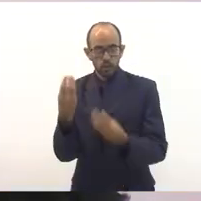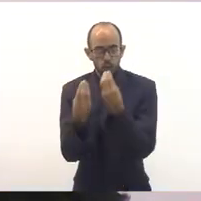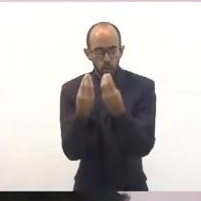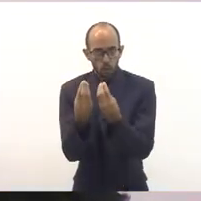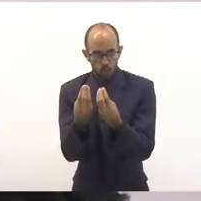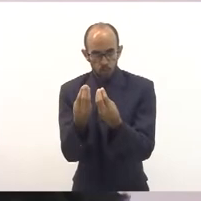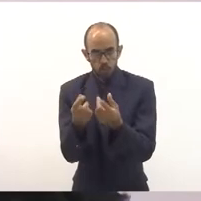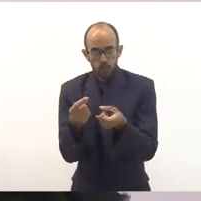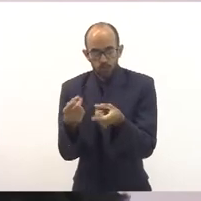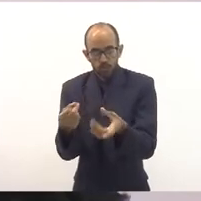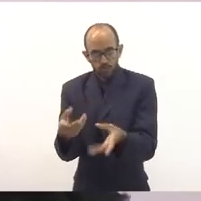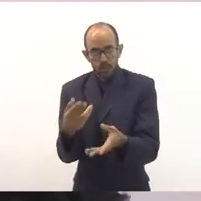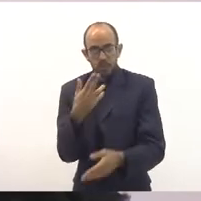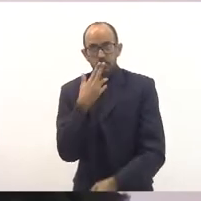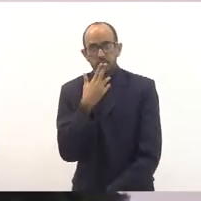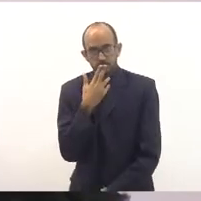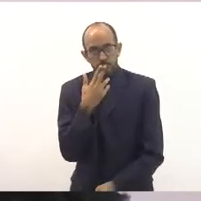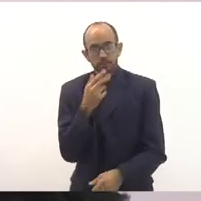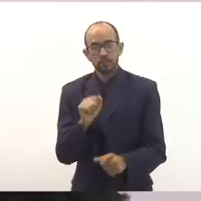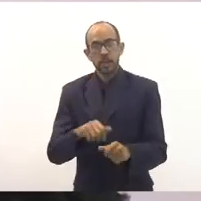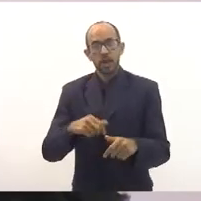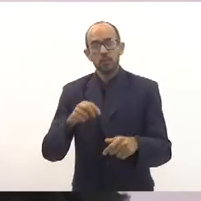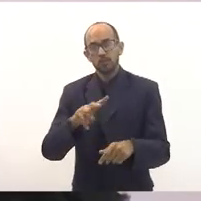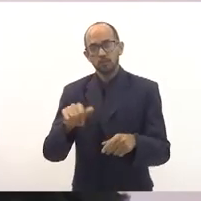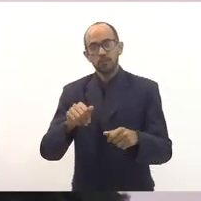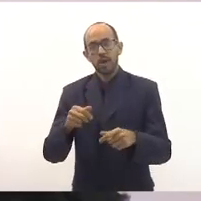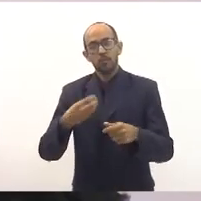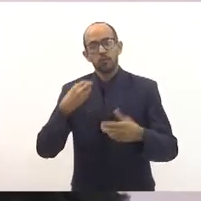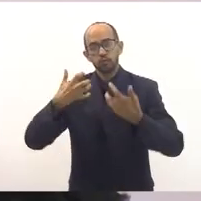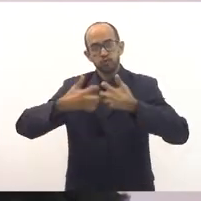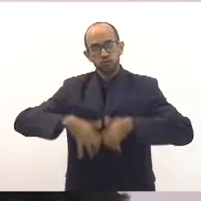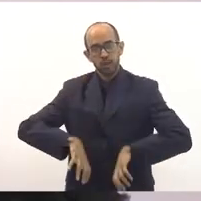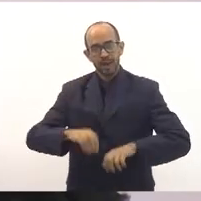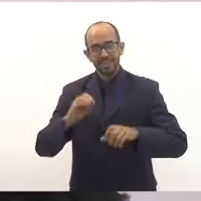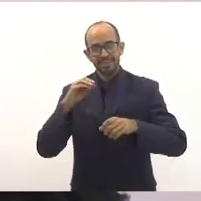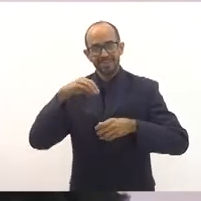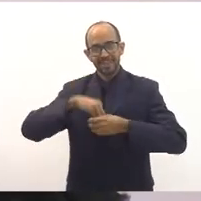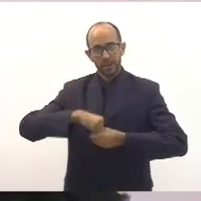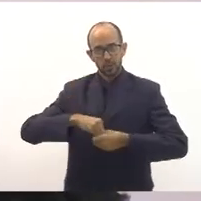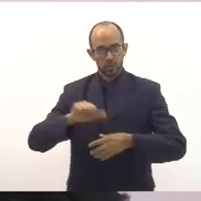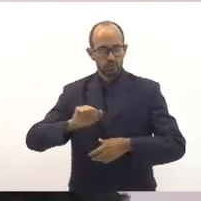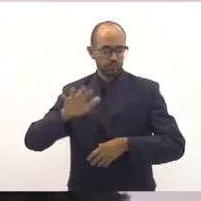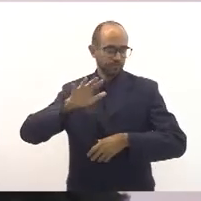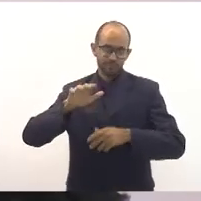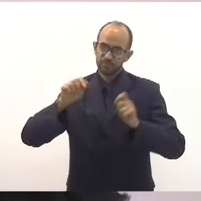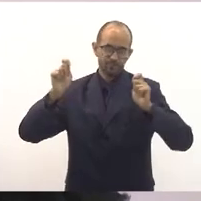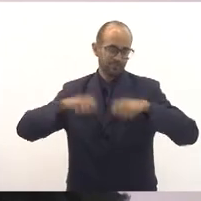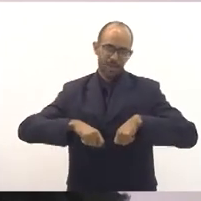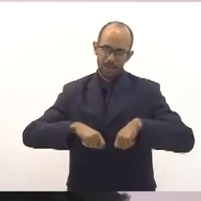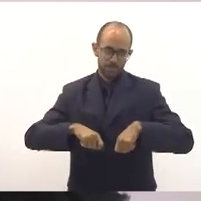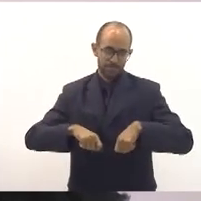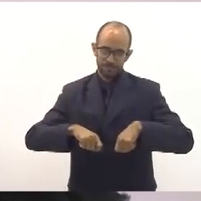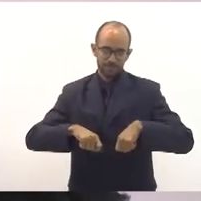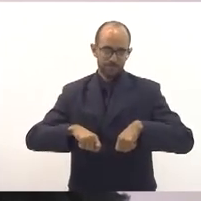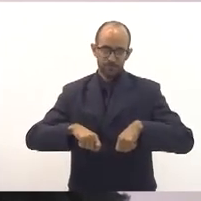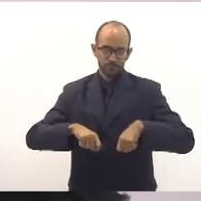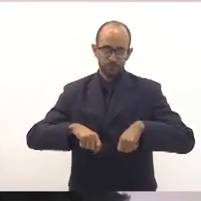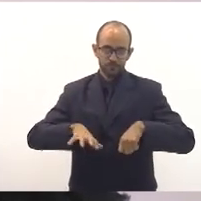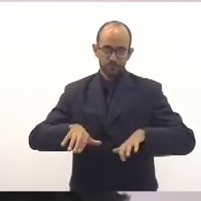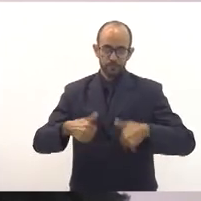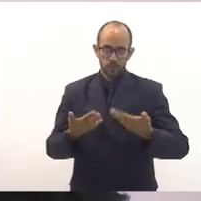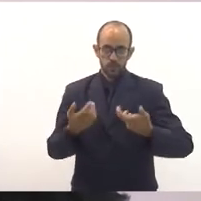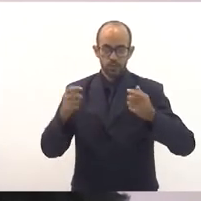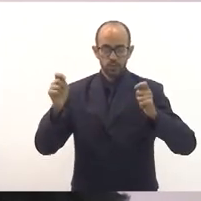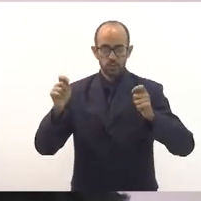que uma tabacaria funciona dentro de uma comunidade são Esse é algo inviável a gente pode ver o